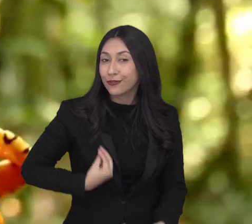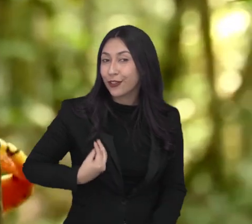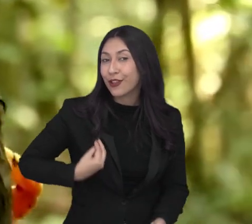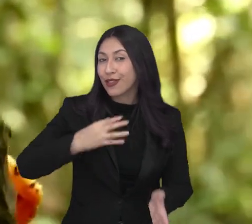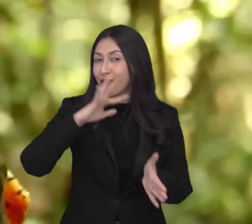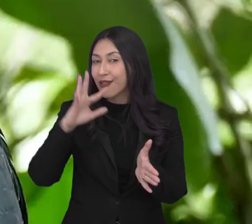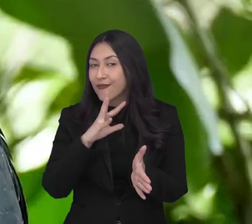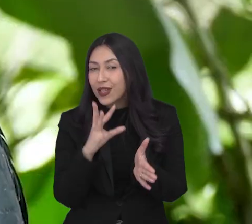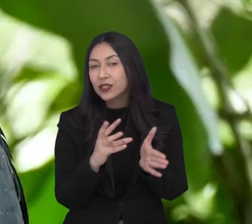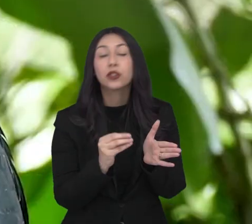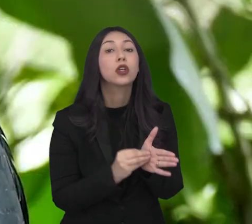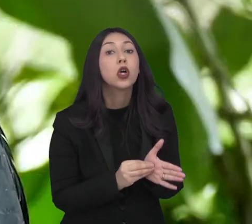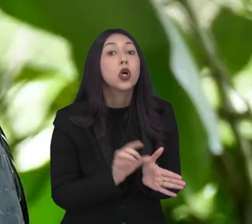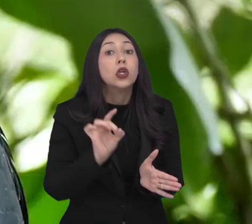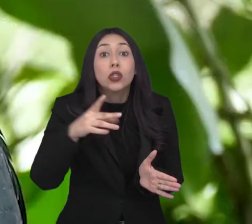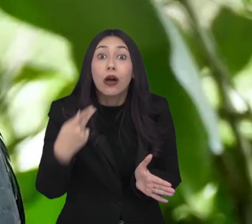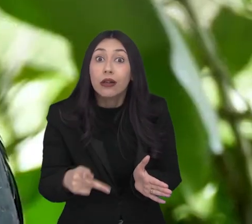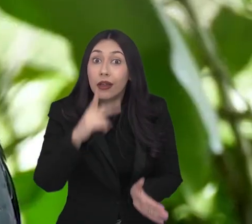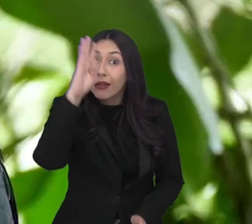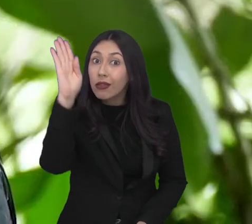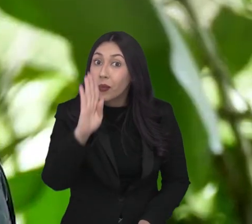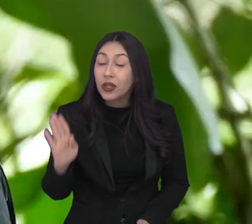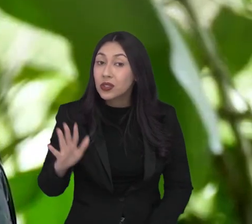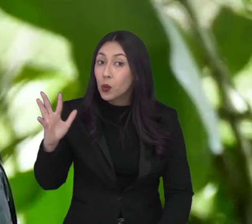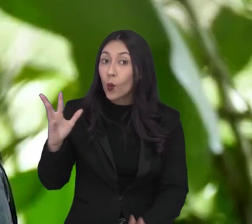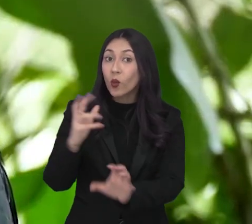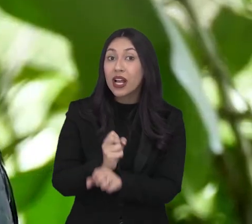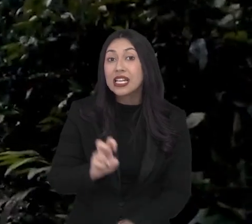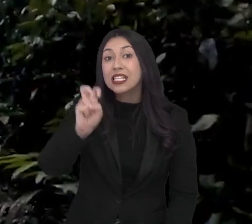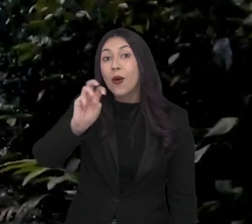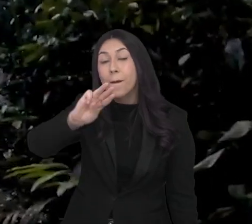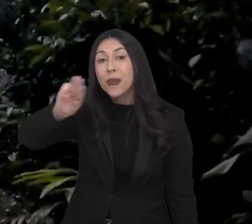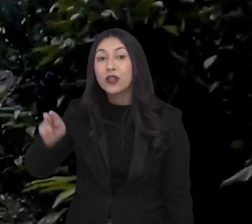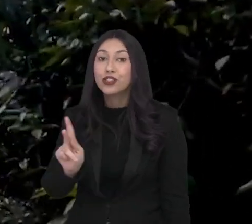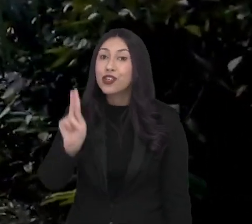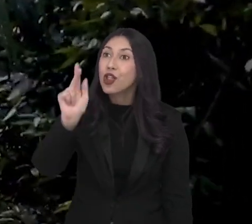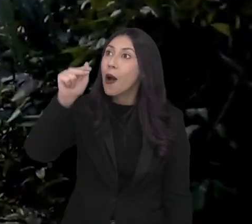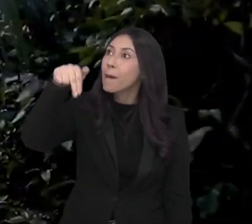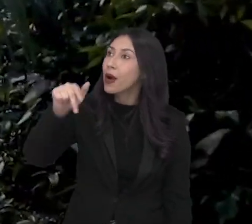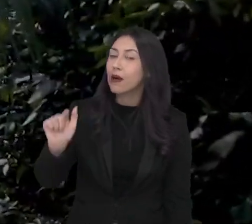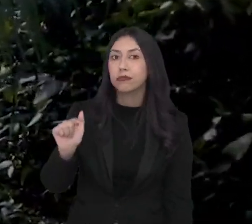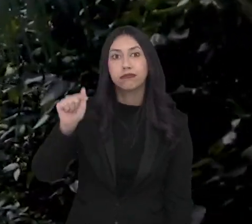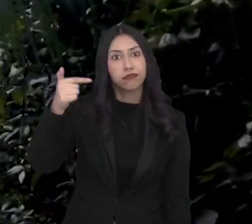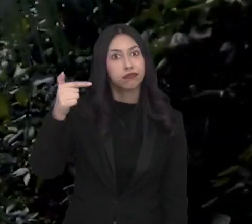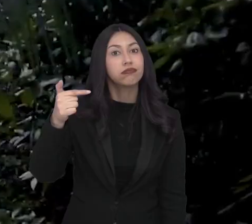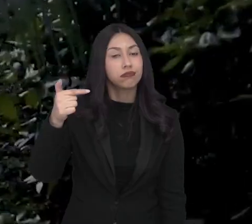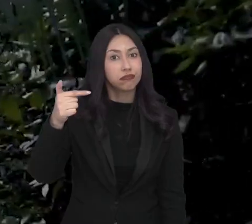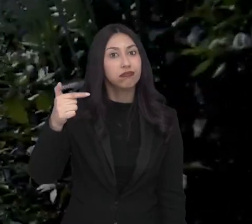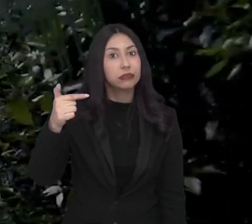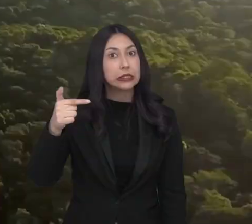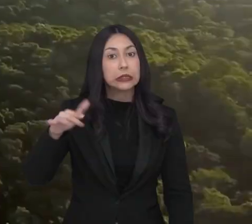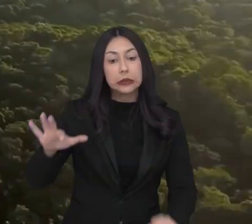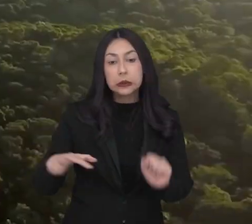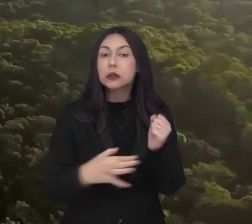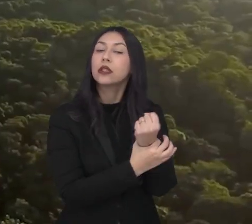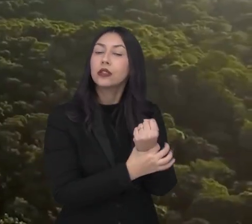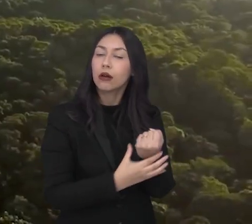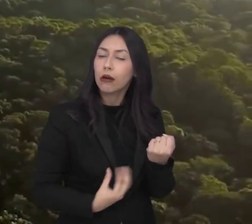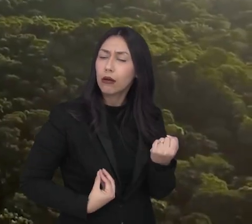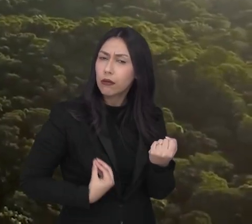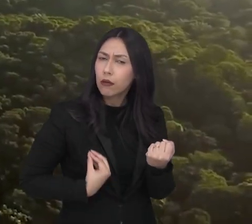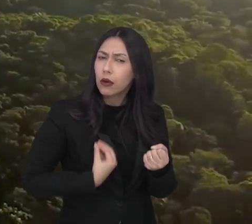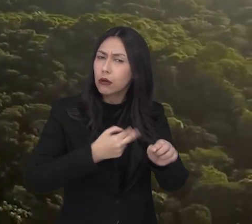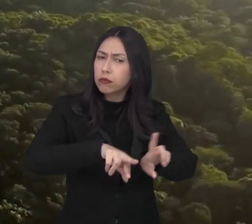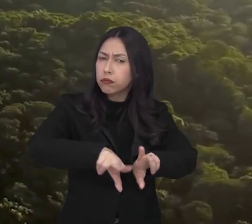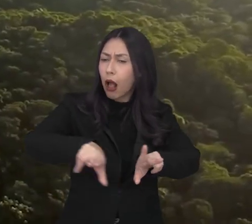na Amazônia. Somente em território brasileiro são 5 milhões de quilômetros quadrados de floresta, que, além de